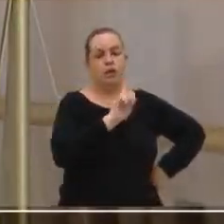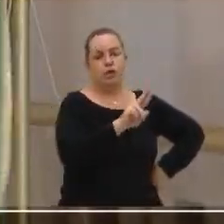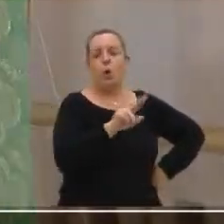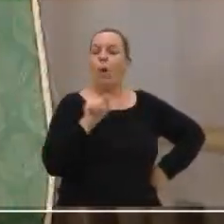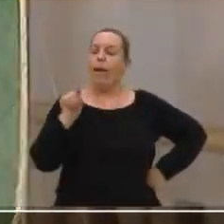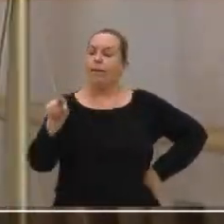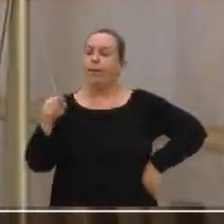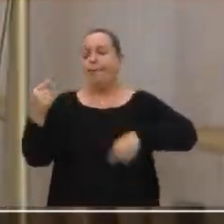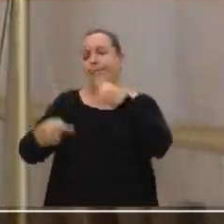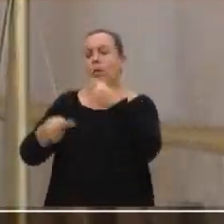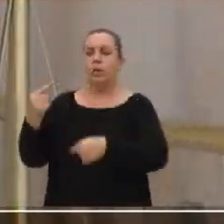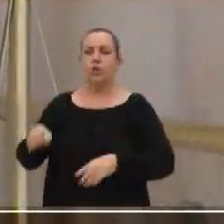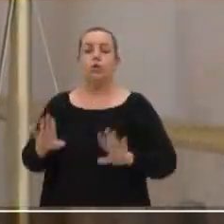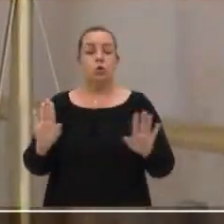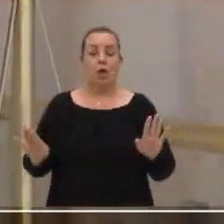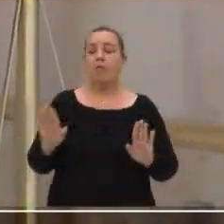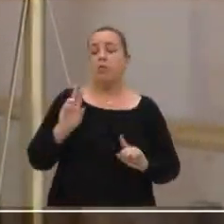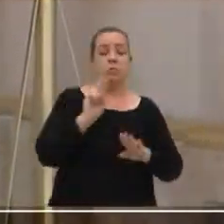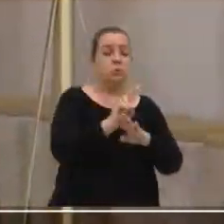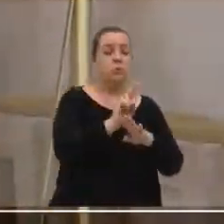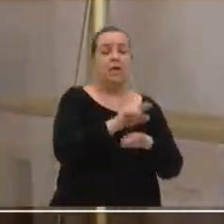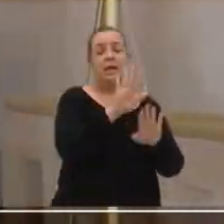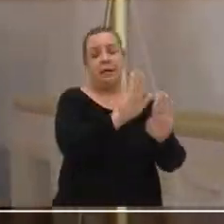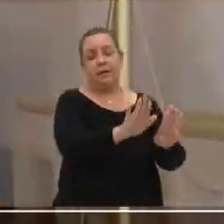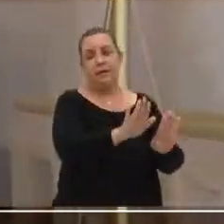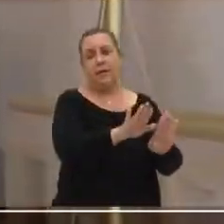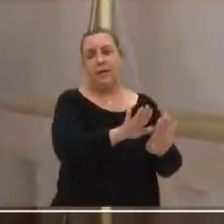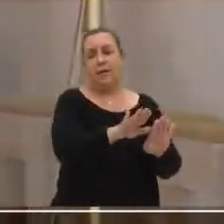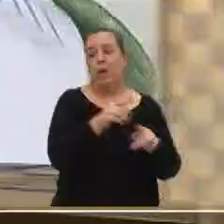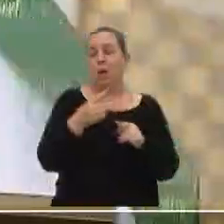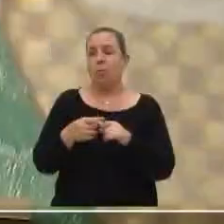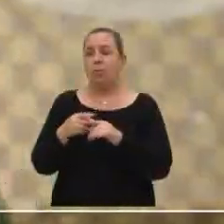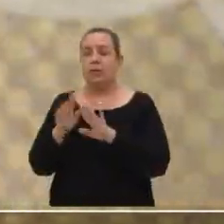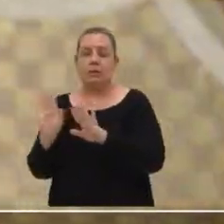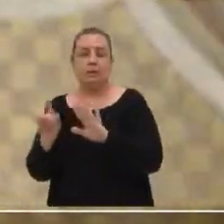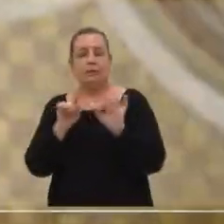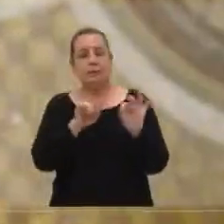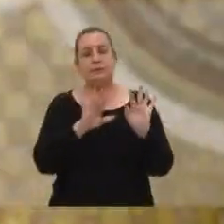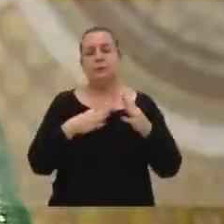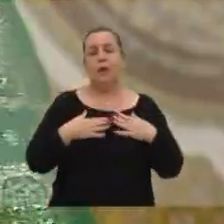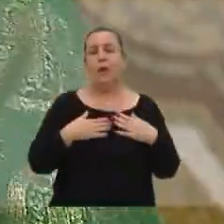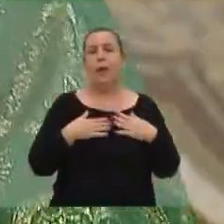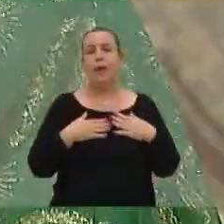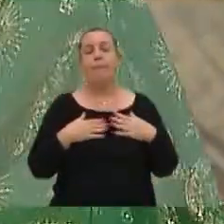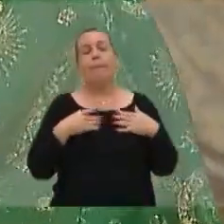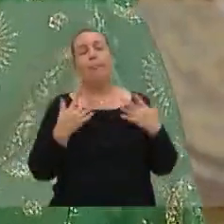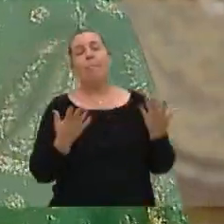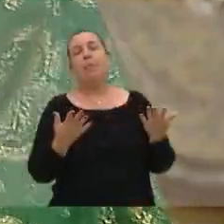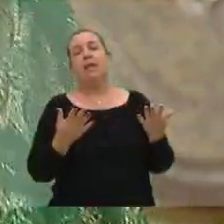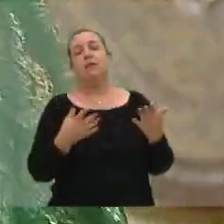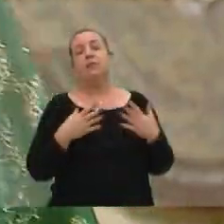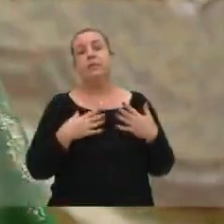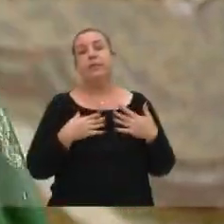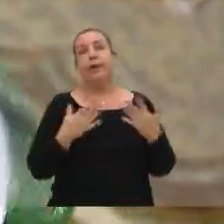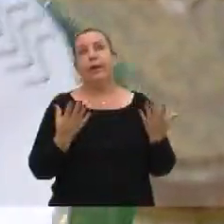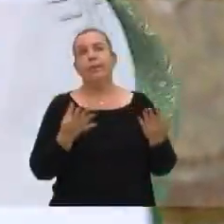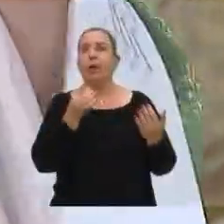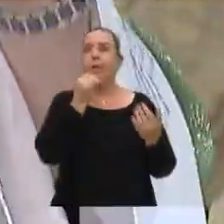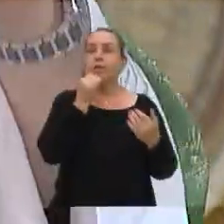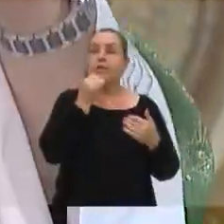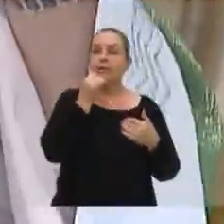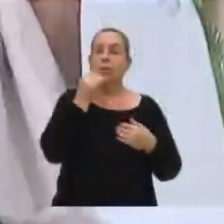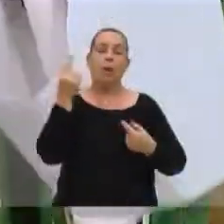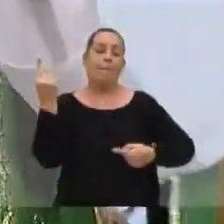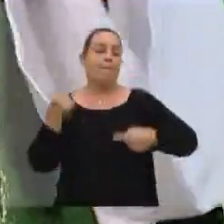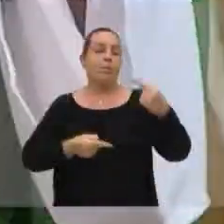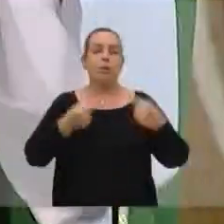é o político. Vamos cuidar do religioso, porque isso nos deu espaço de que a